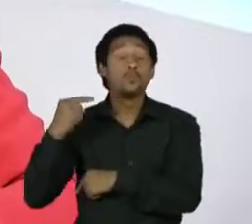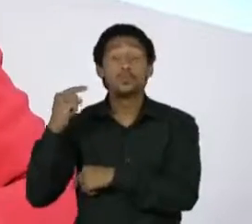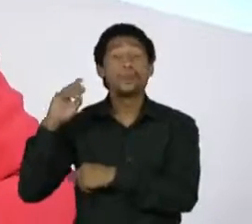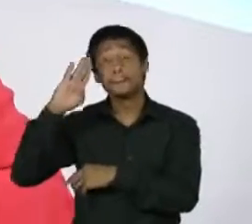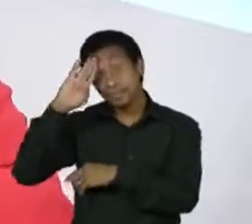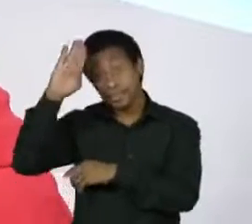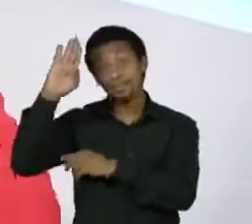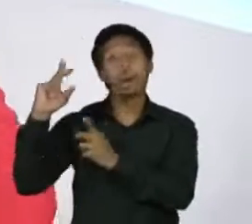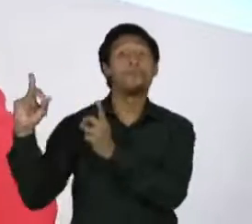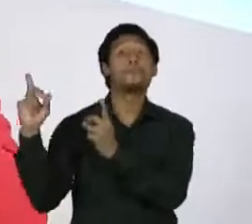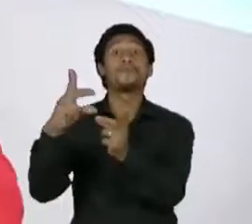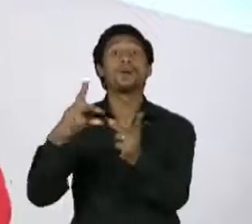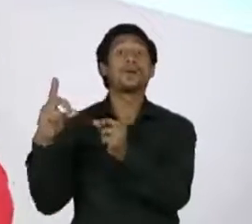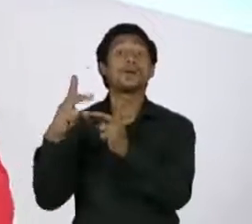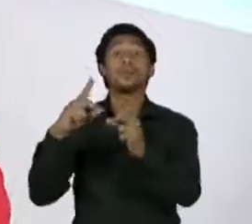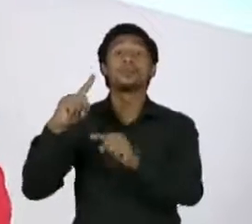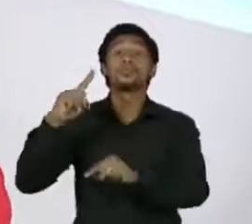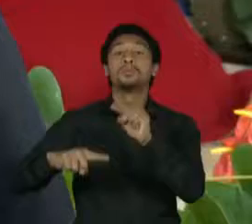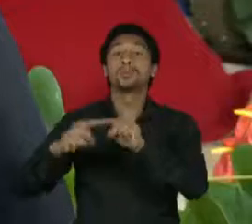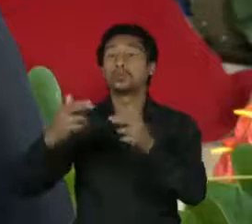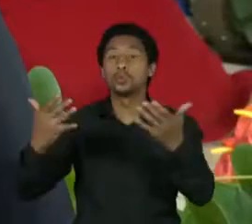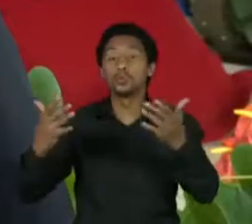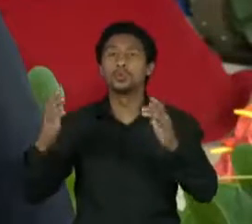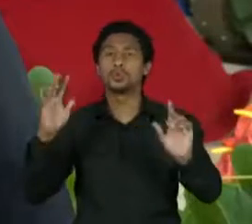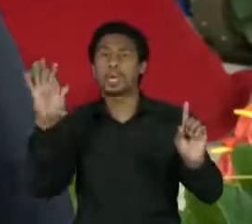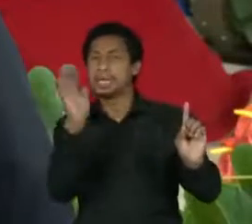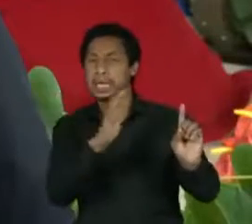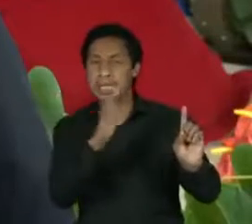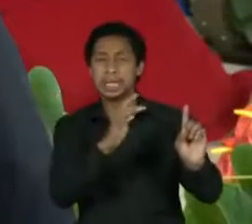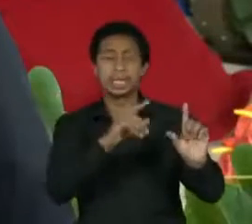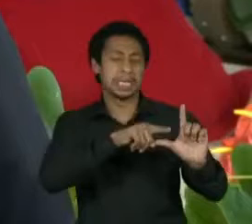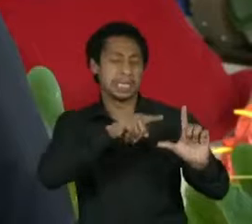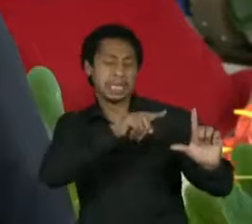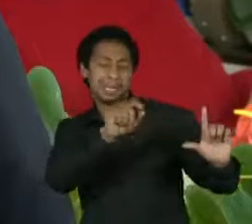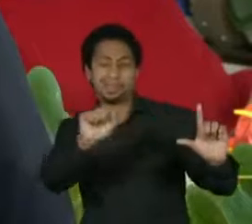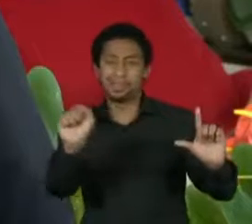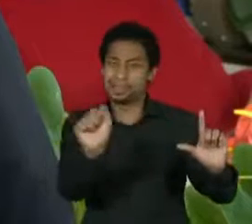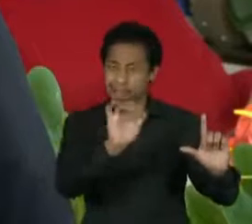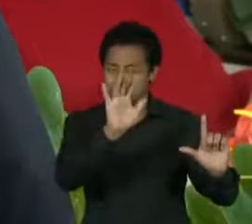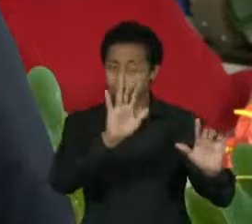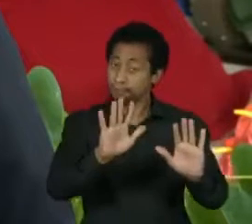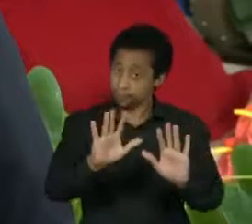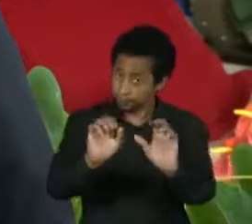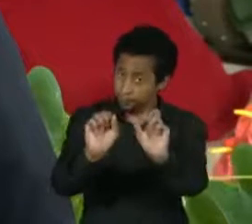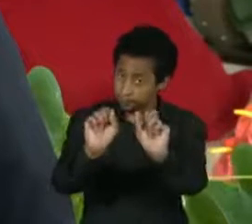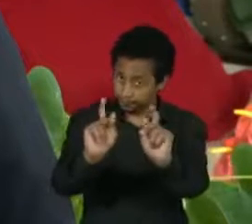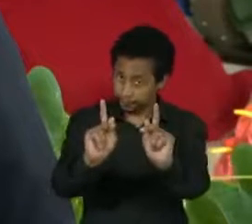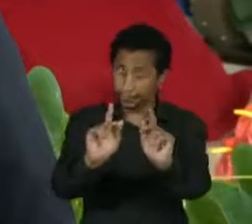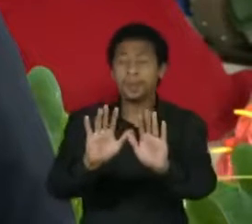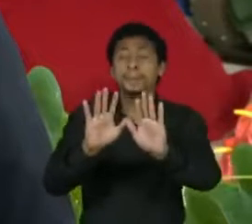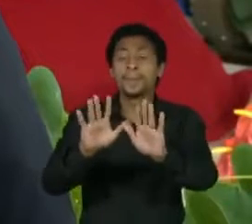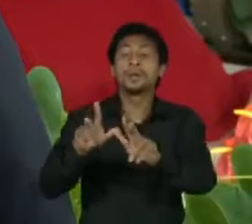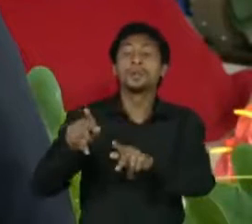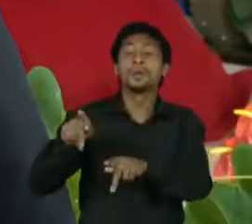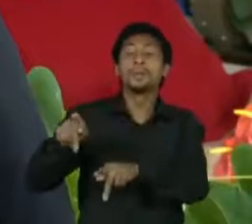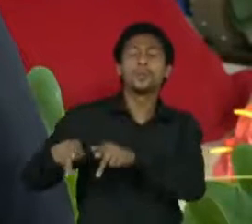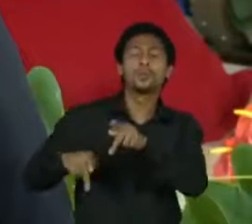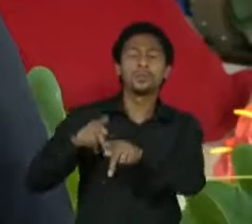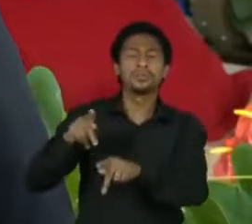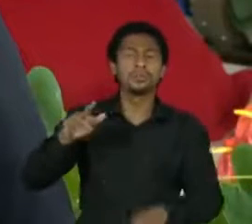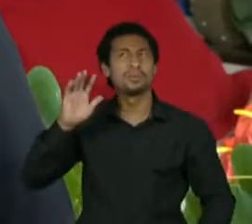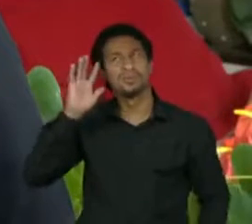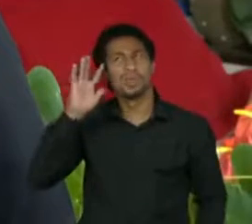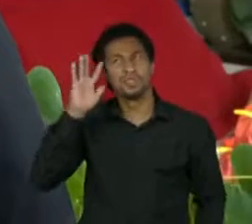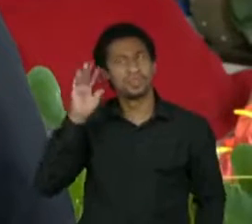globais, isso reduz a oferta, preço sobe. Mas o brasileiro comum, o que ele pensa é, nós produzimos aqui,